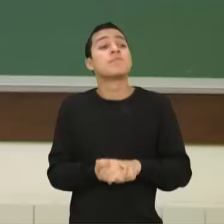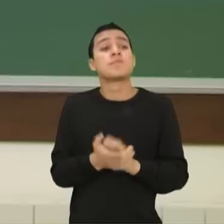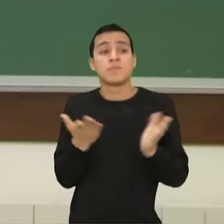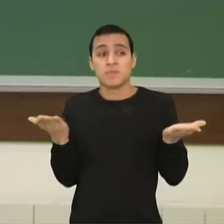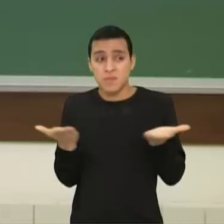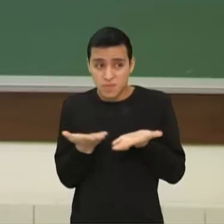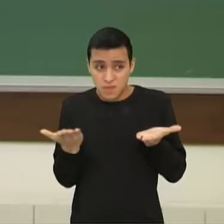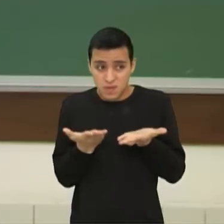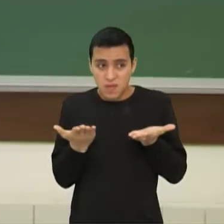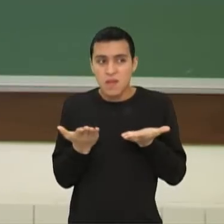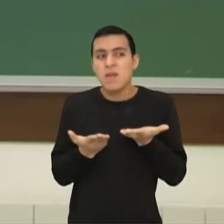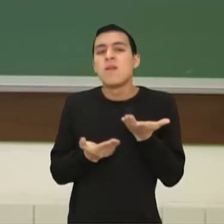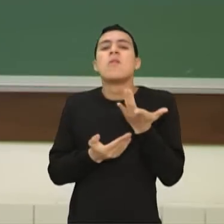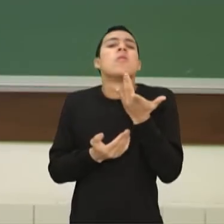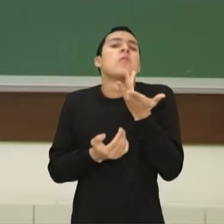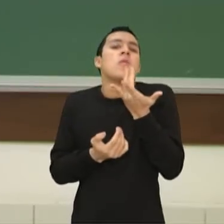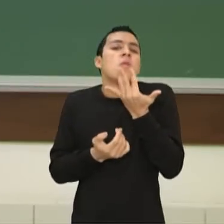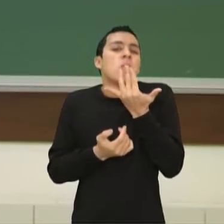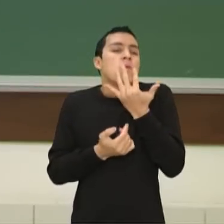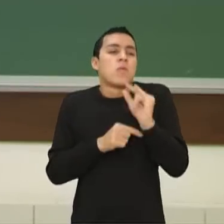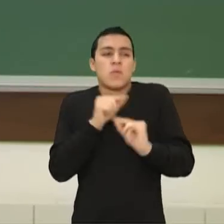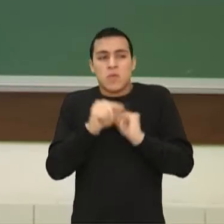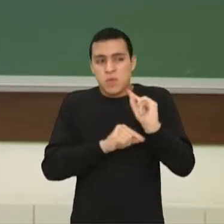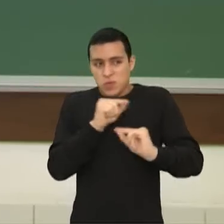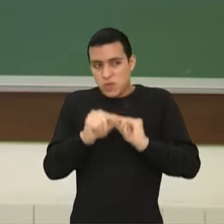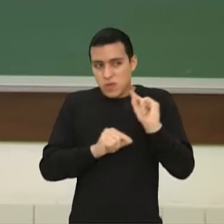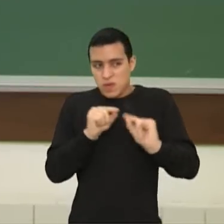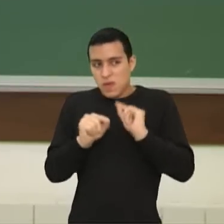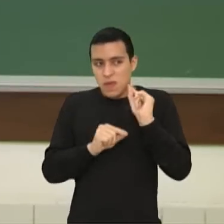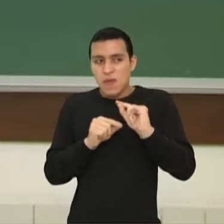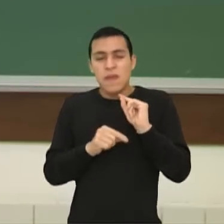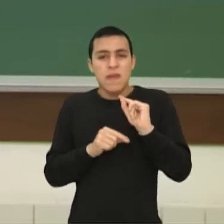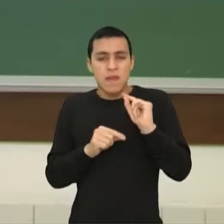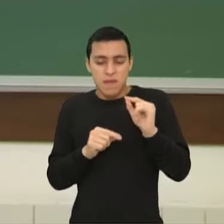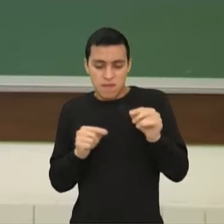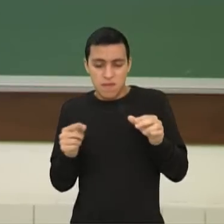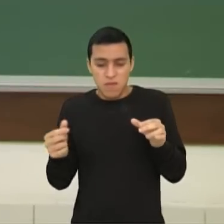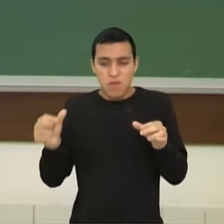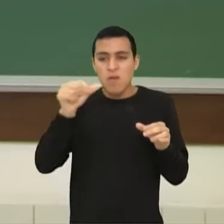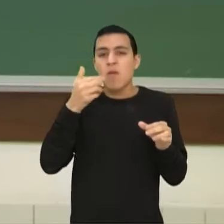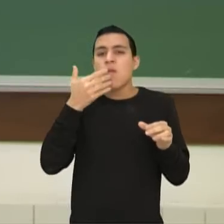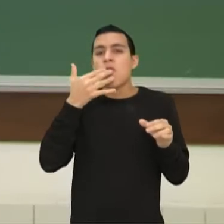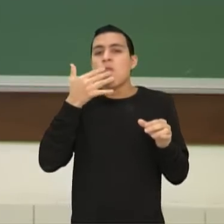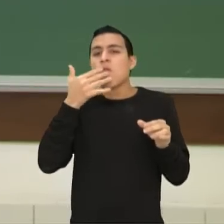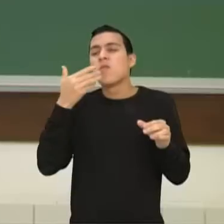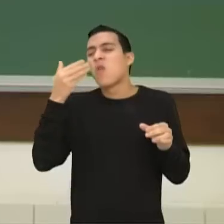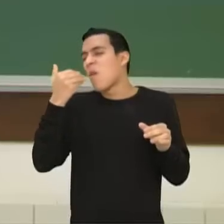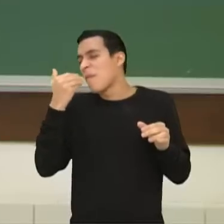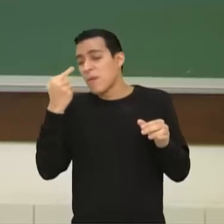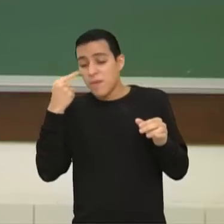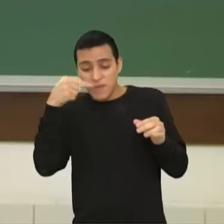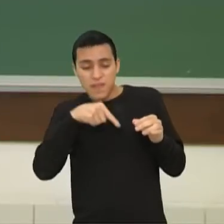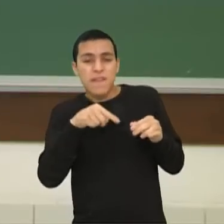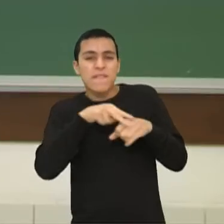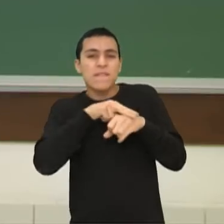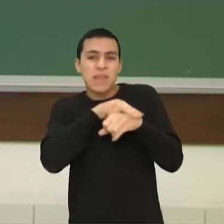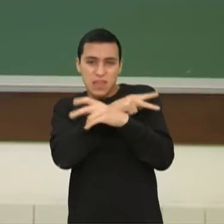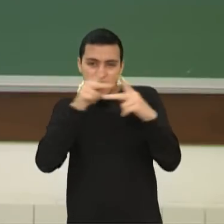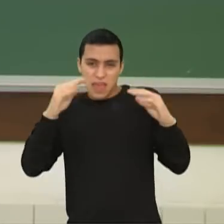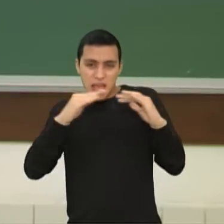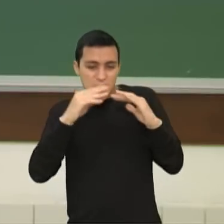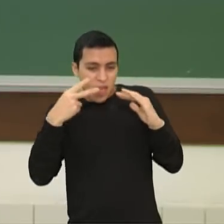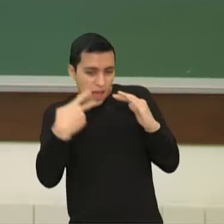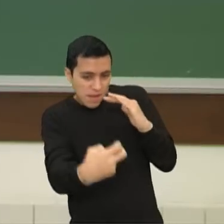Agora, eu até colori, eu coloquei um líquido, né? Eu pus água e coloquei corante alimentício para ficar verdinho, para vocês verem um líquido aí na casa de